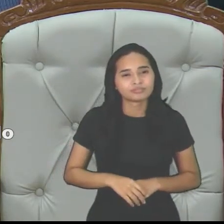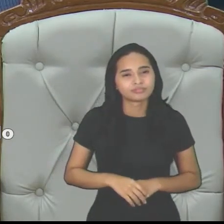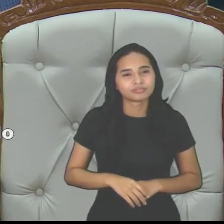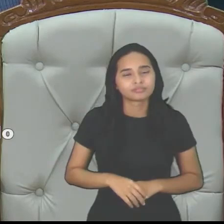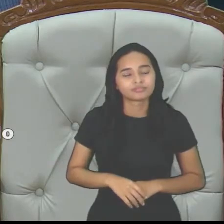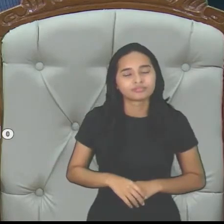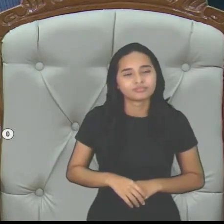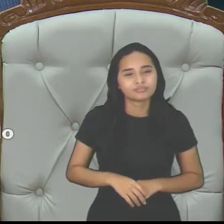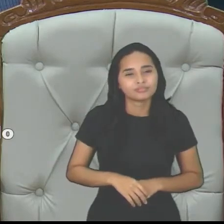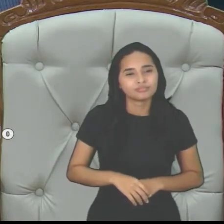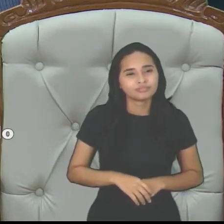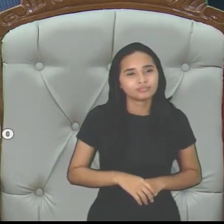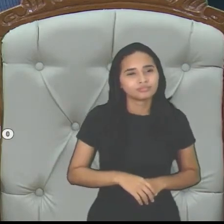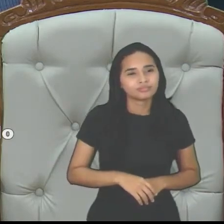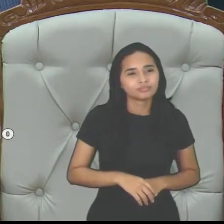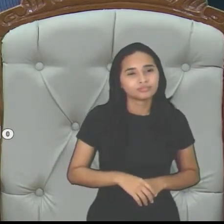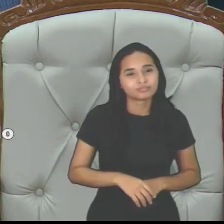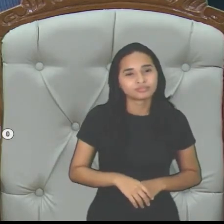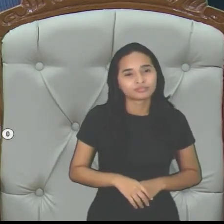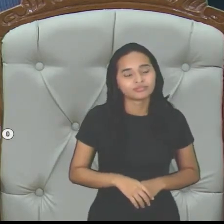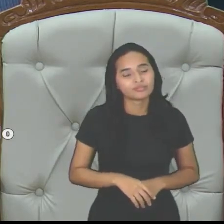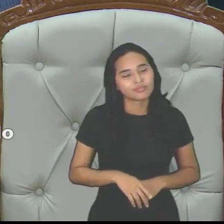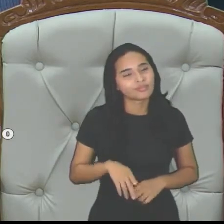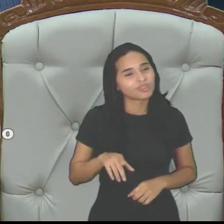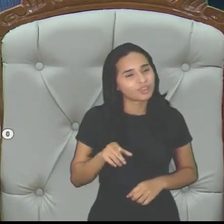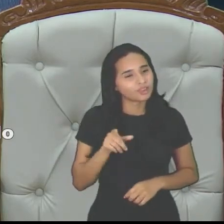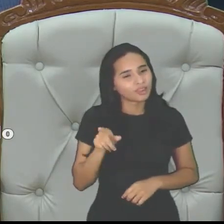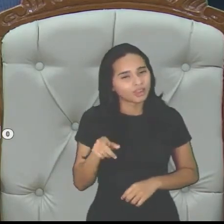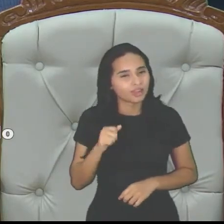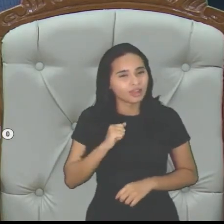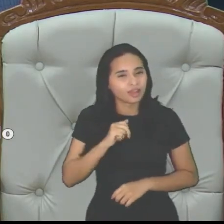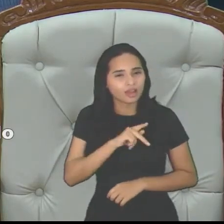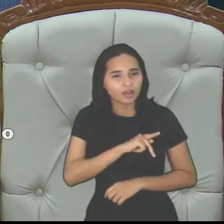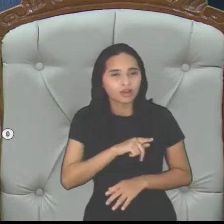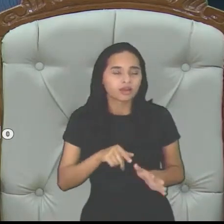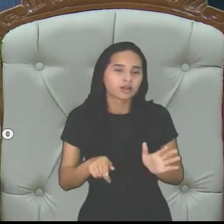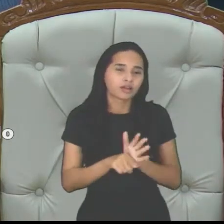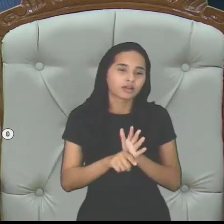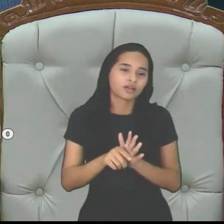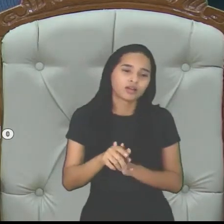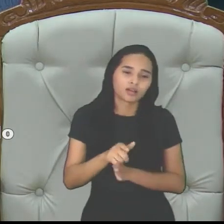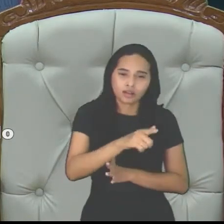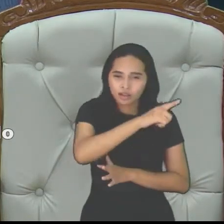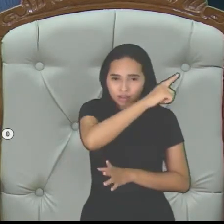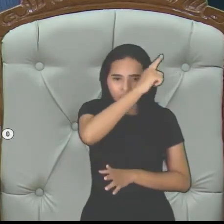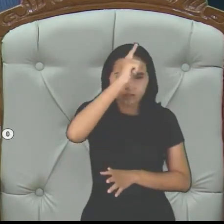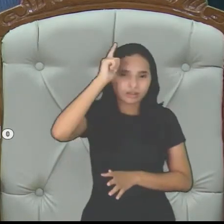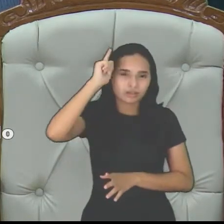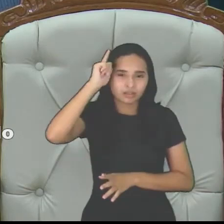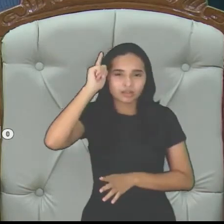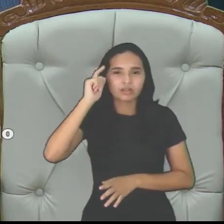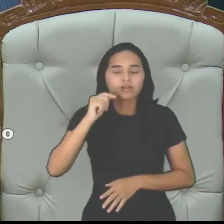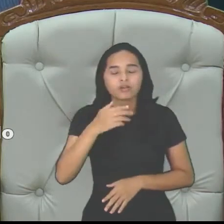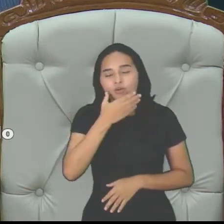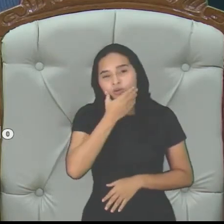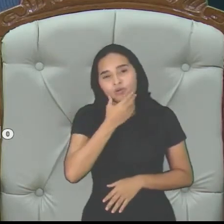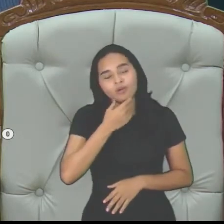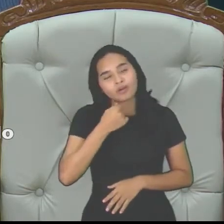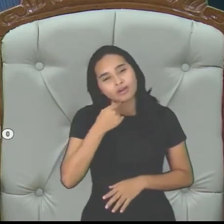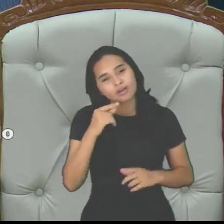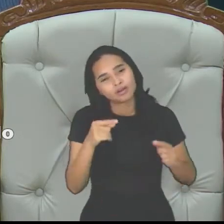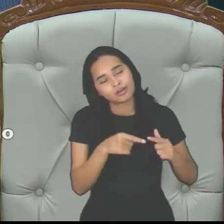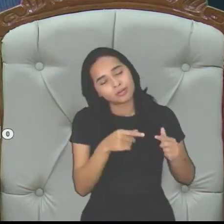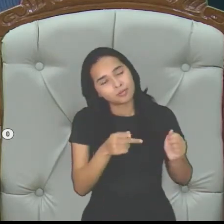É o exegeta, é o apóstolo dos gentios. É um homem que, segundo Pedro, na